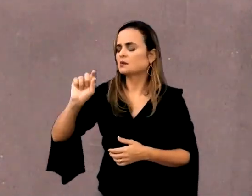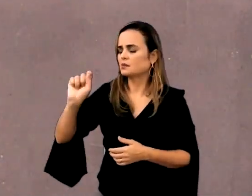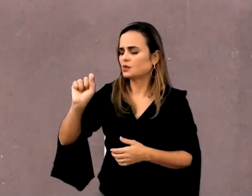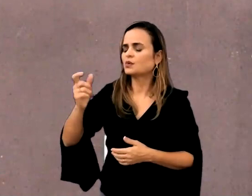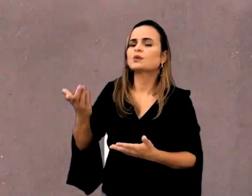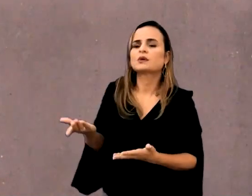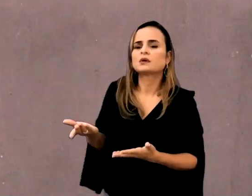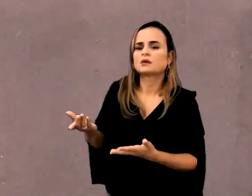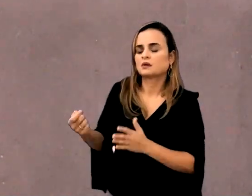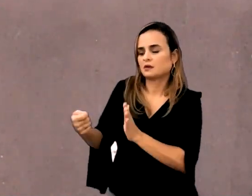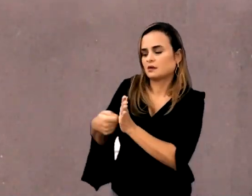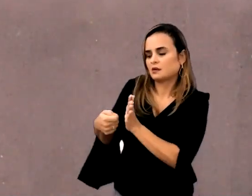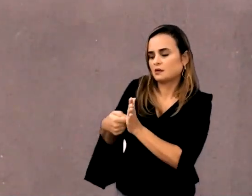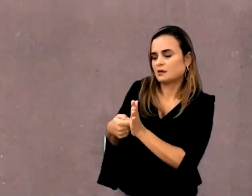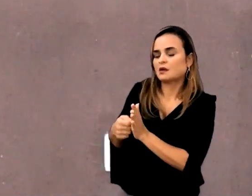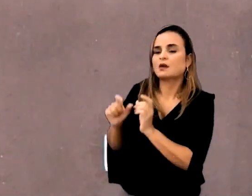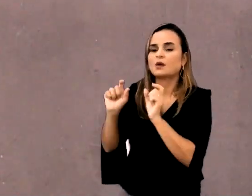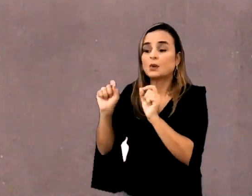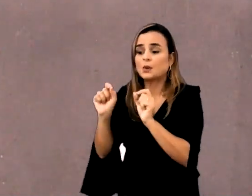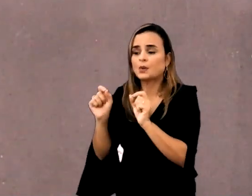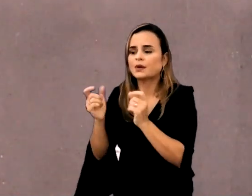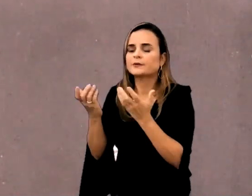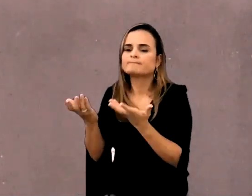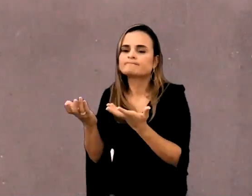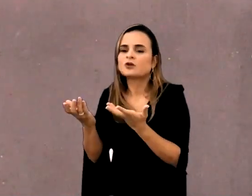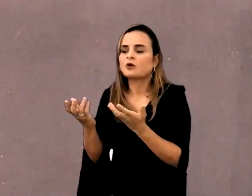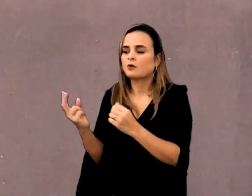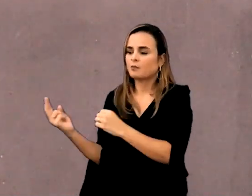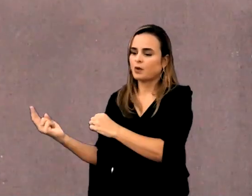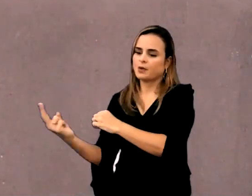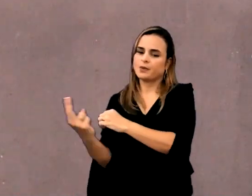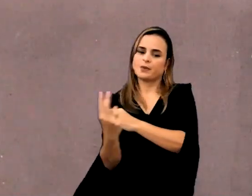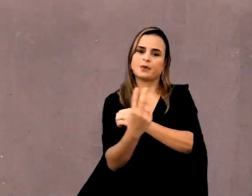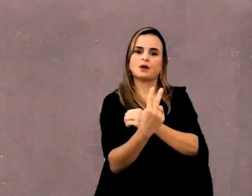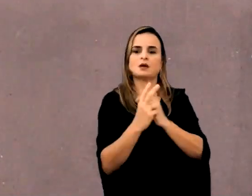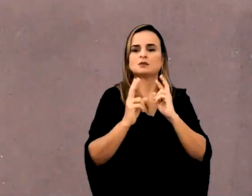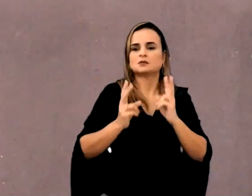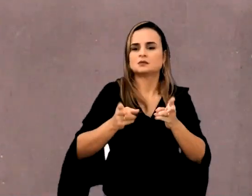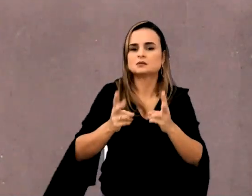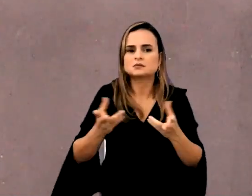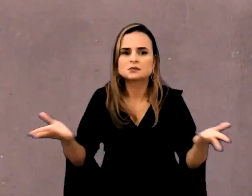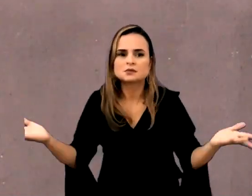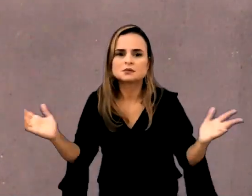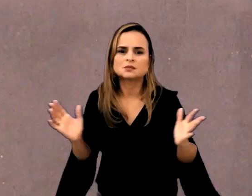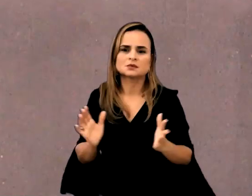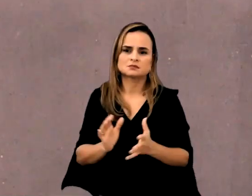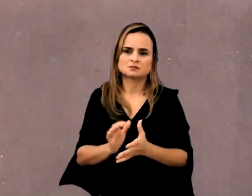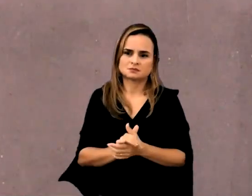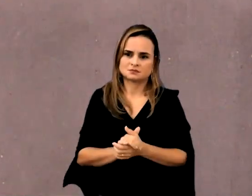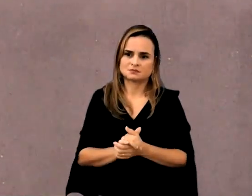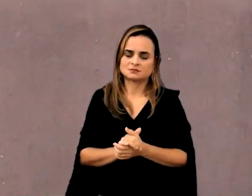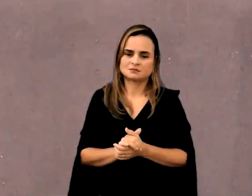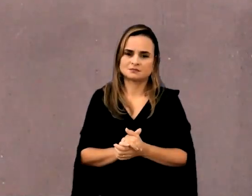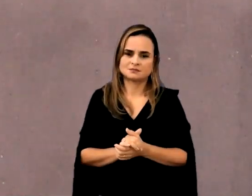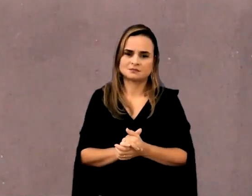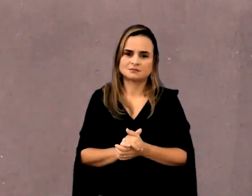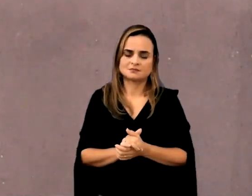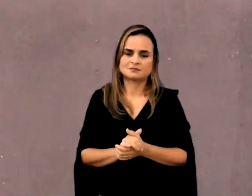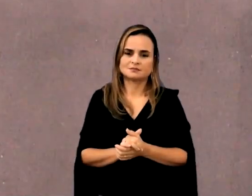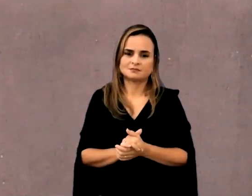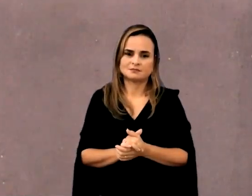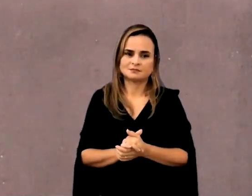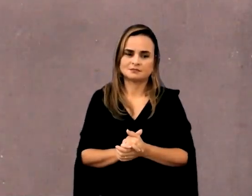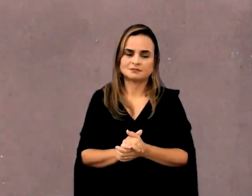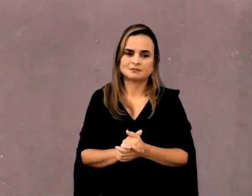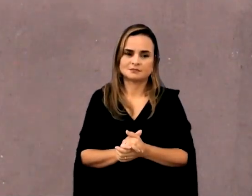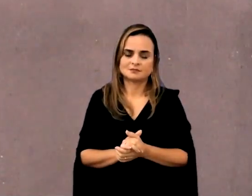trabalha. Mas sabemos que nós confiamos em Deus, e Ele está atento, e Ele está realmente